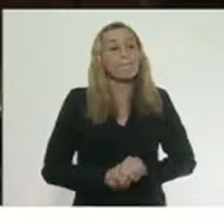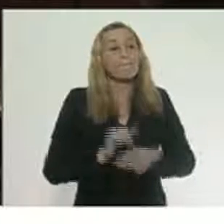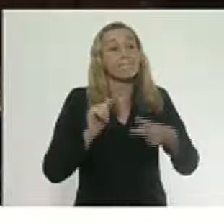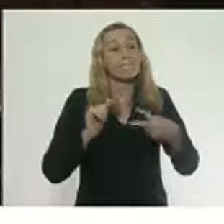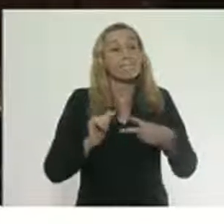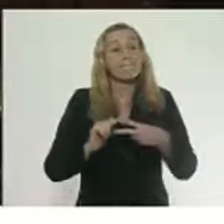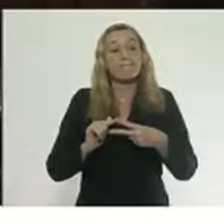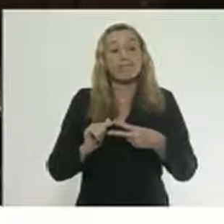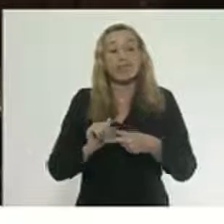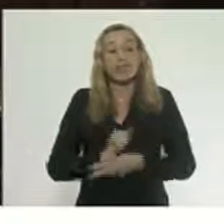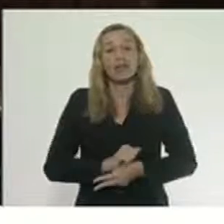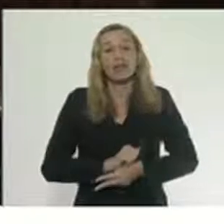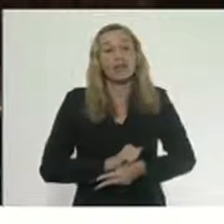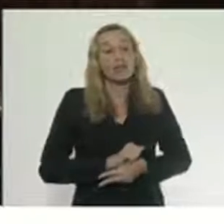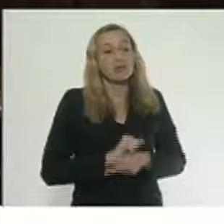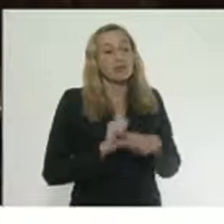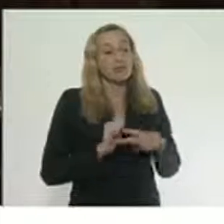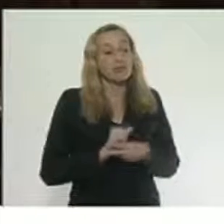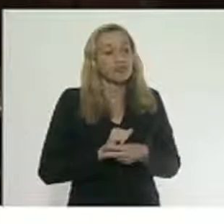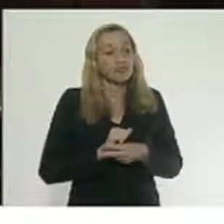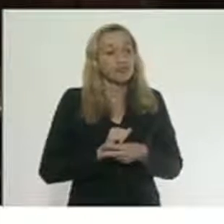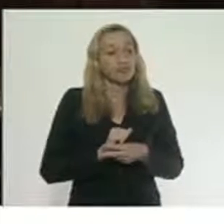que são as seguintes: